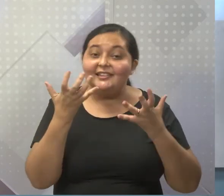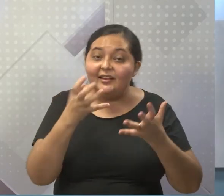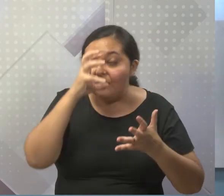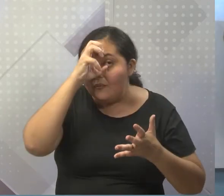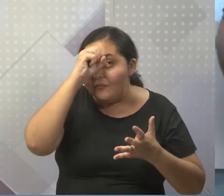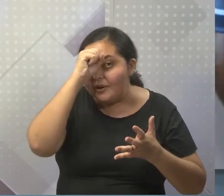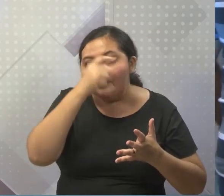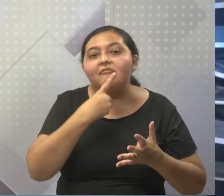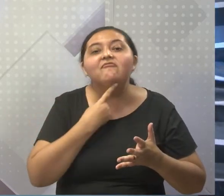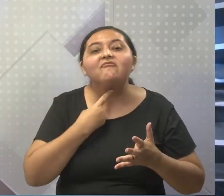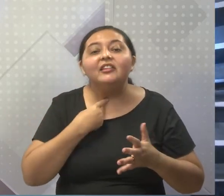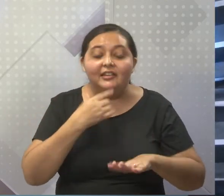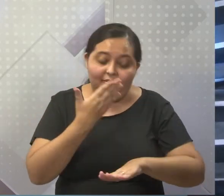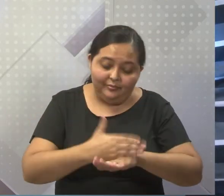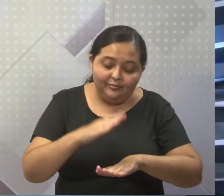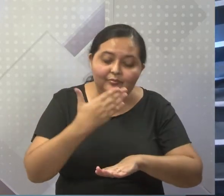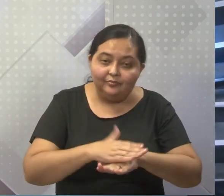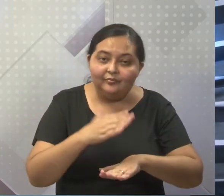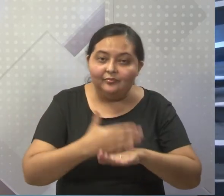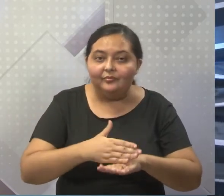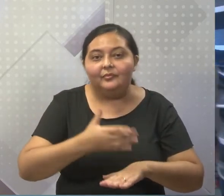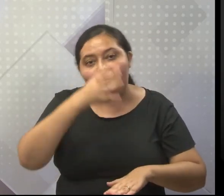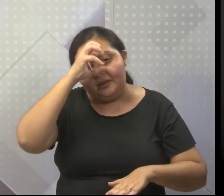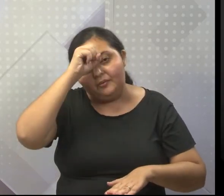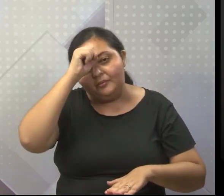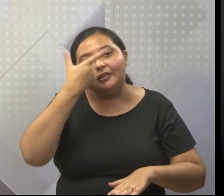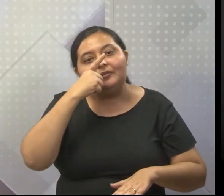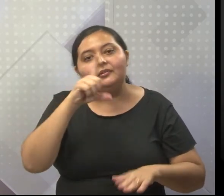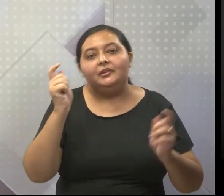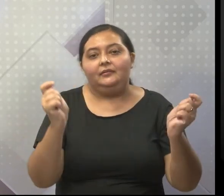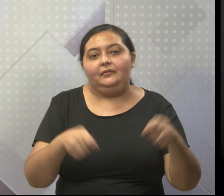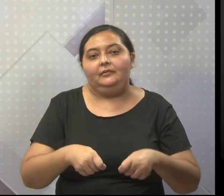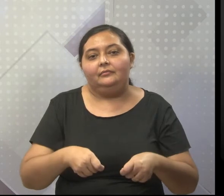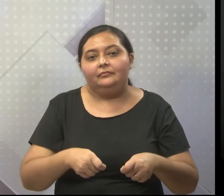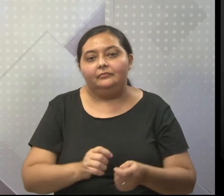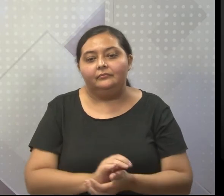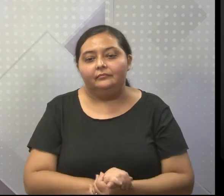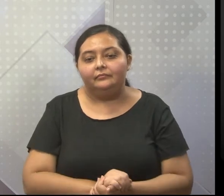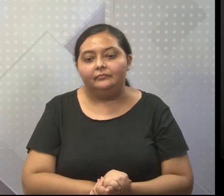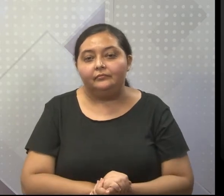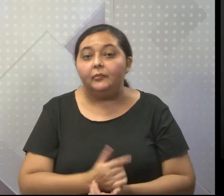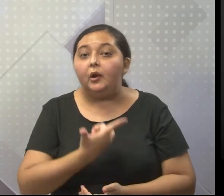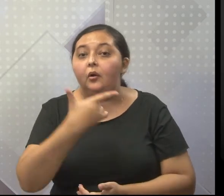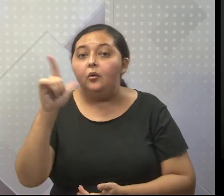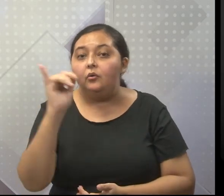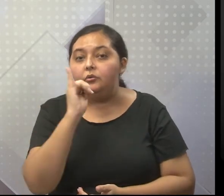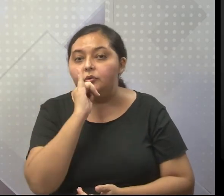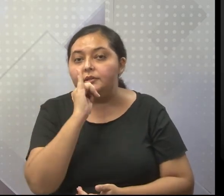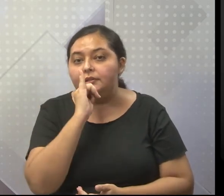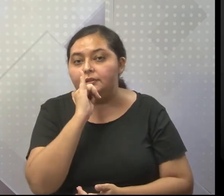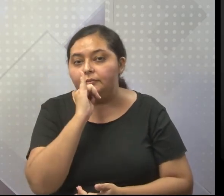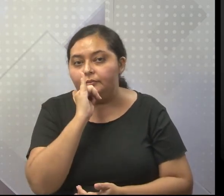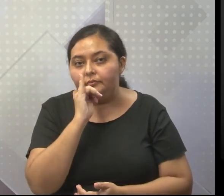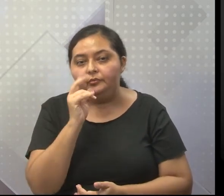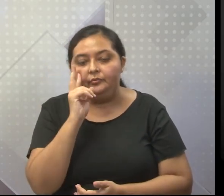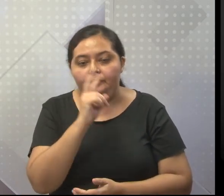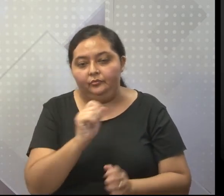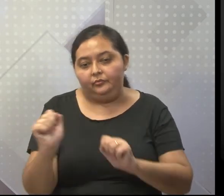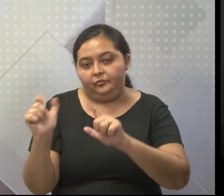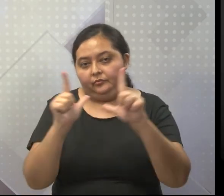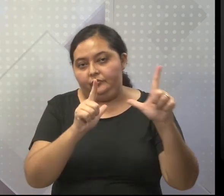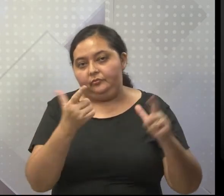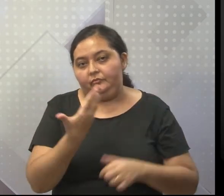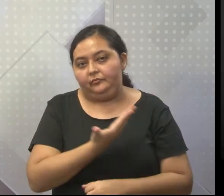E é exercitando que a gente consegue aprender, tá bom? Vamos ver agora o outro exemplo aí que você vai ver aí na tela aí bonitinho.